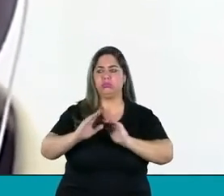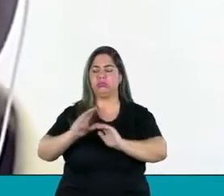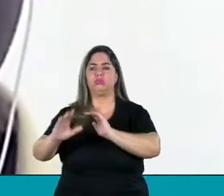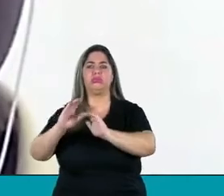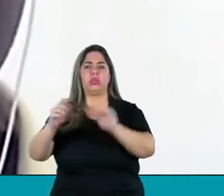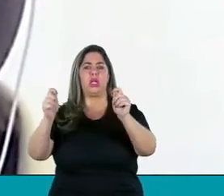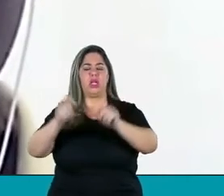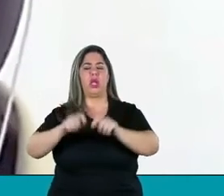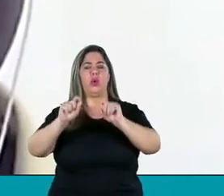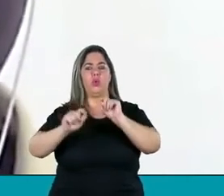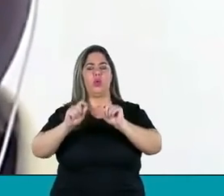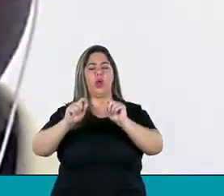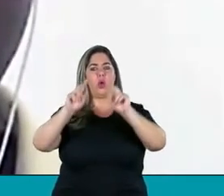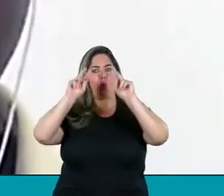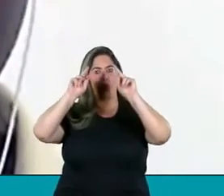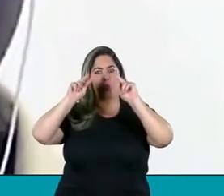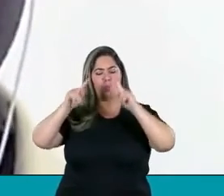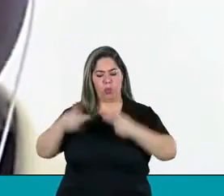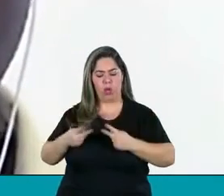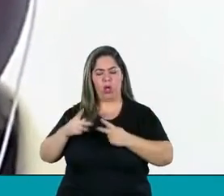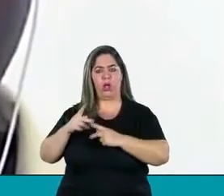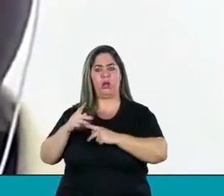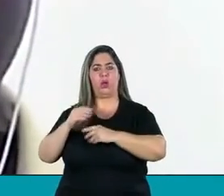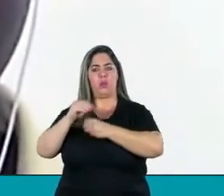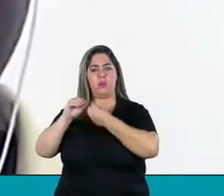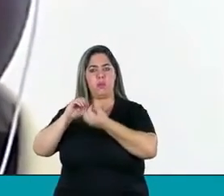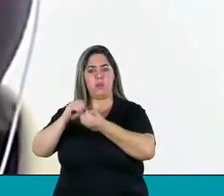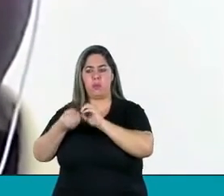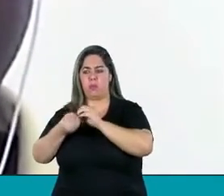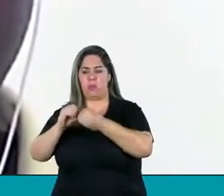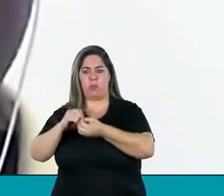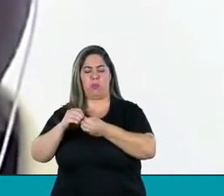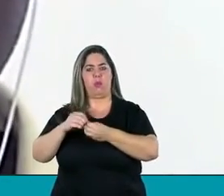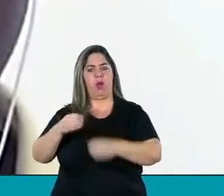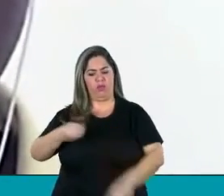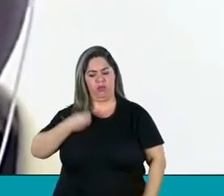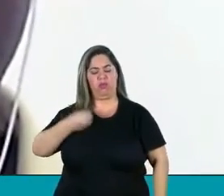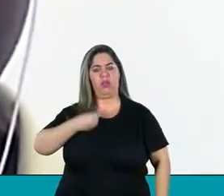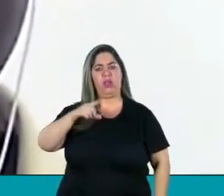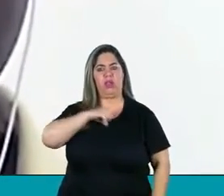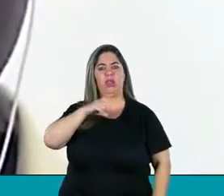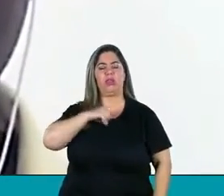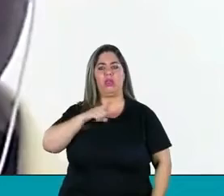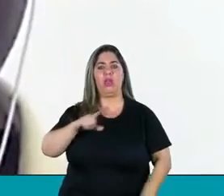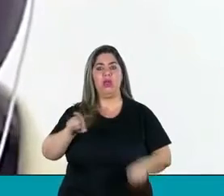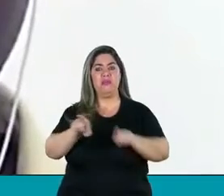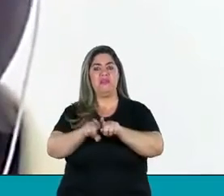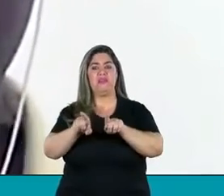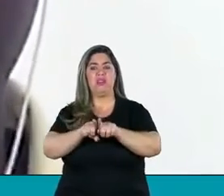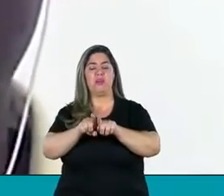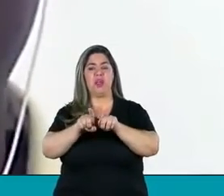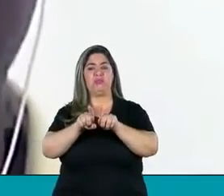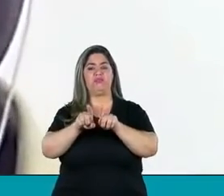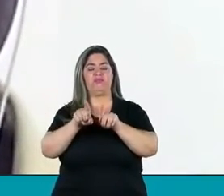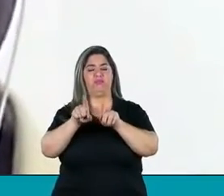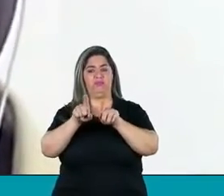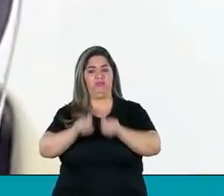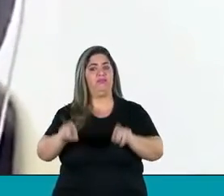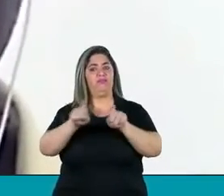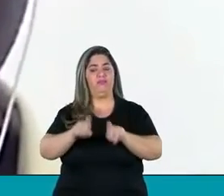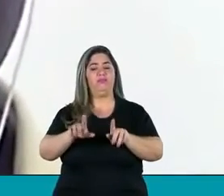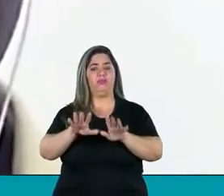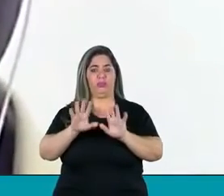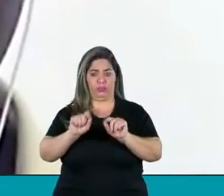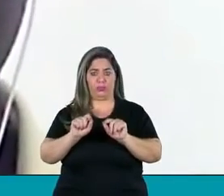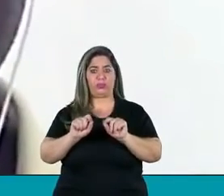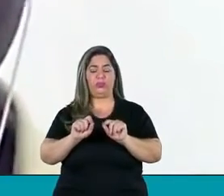se fundamenta pela ideia de que o homem é biologicamente uma máquina viva e computacional. O sentido de organização da